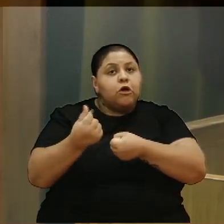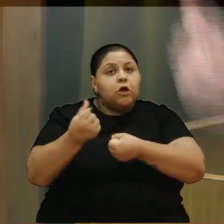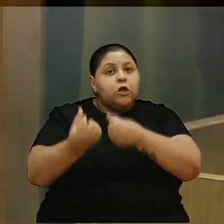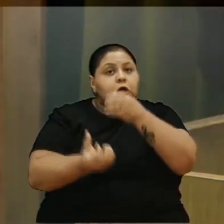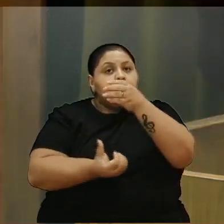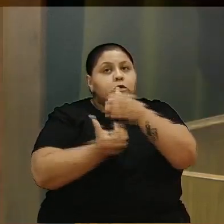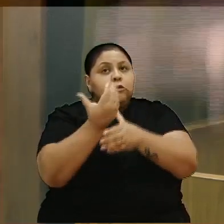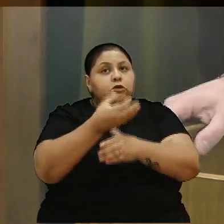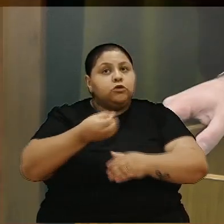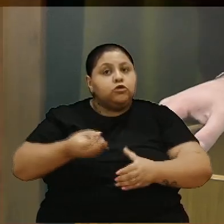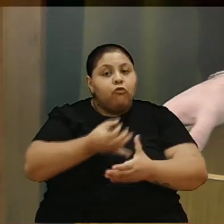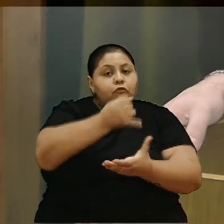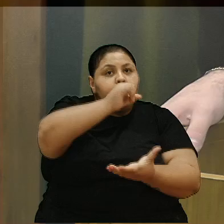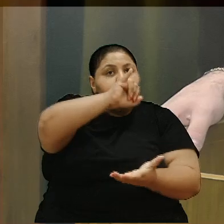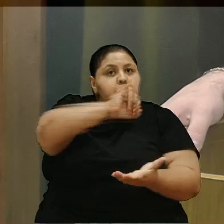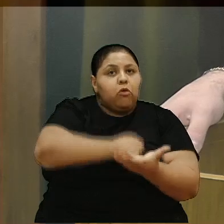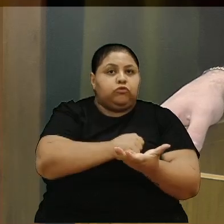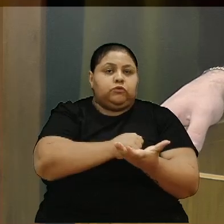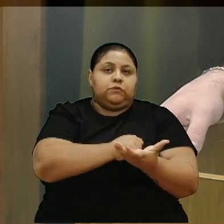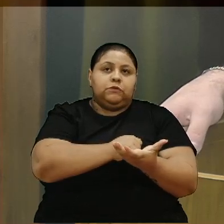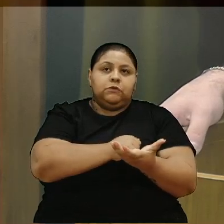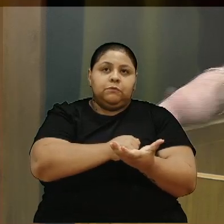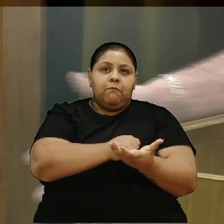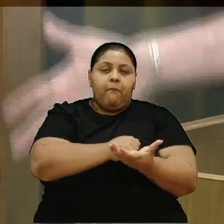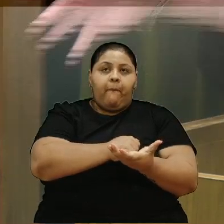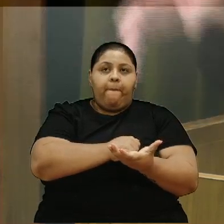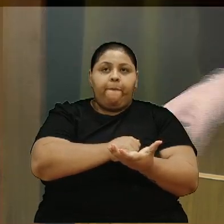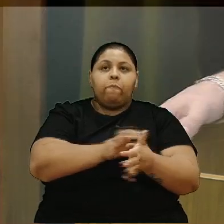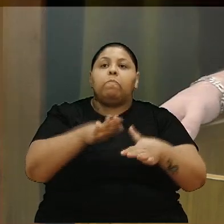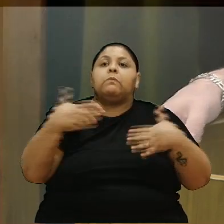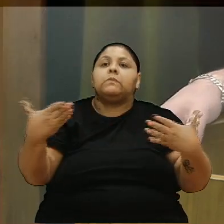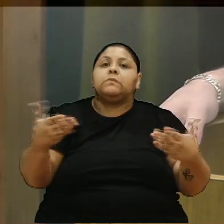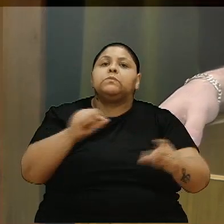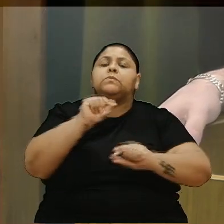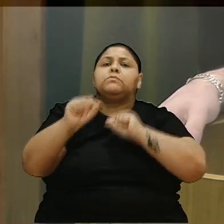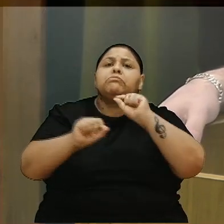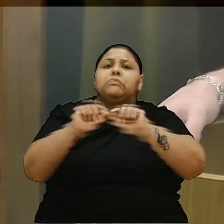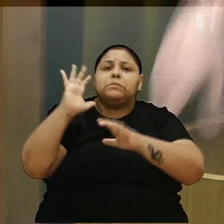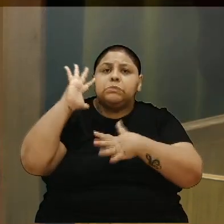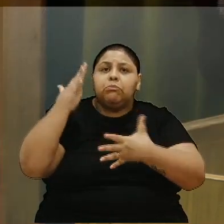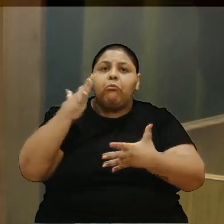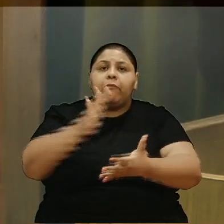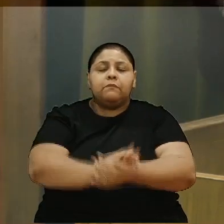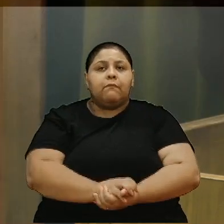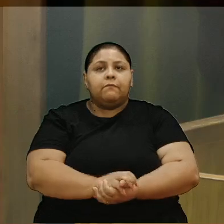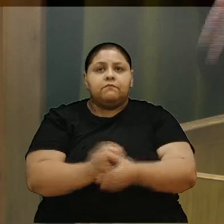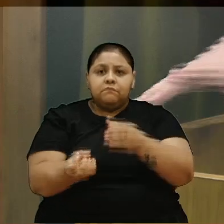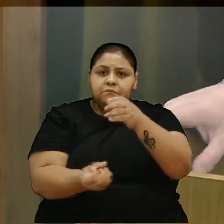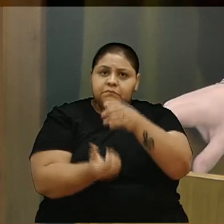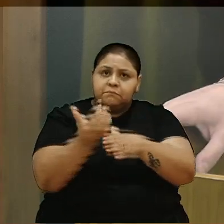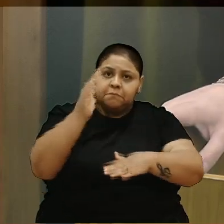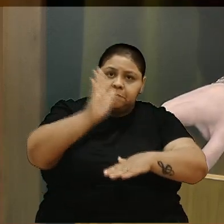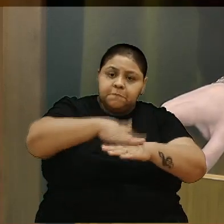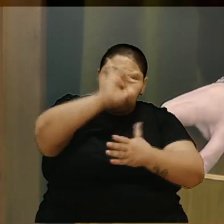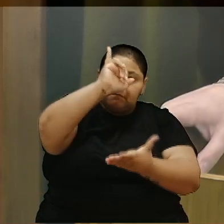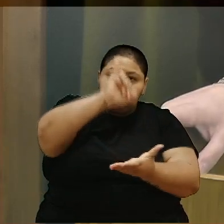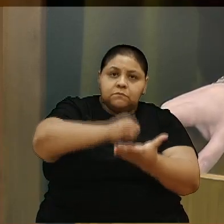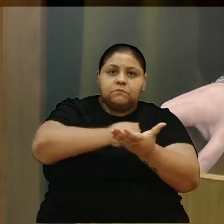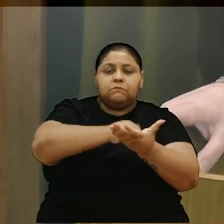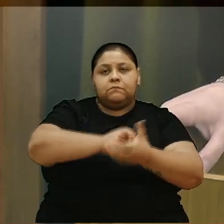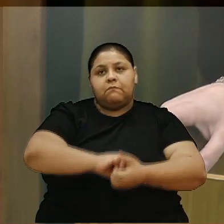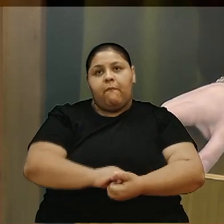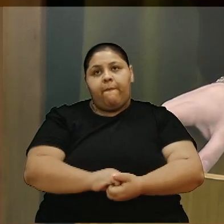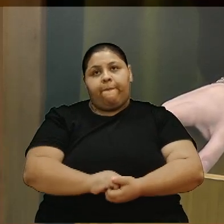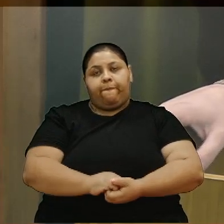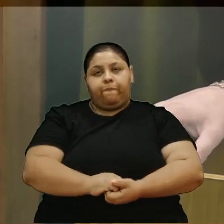novo imposto. Declaração de líder após, senhor presidente. E aí, como é que fica? Com criação de mais imposto. E aí,